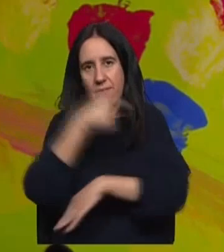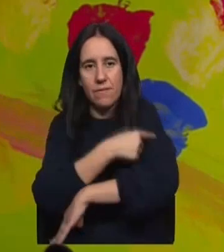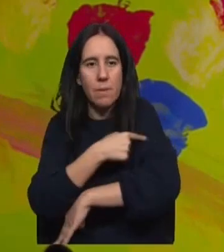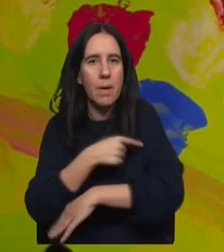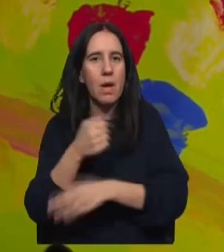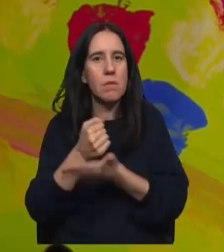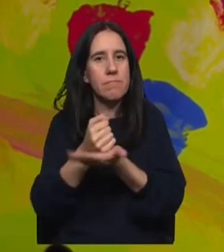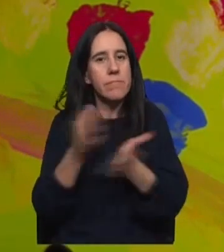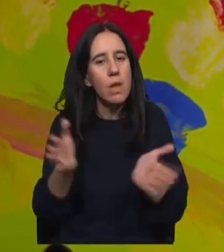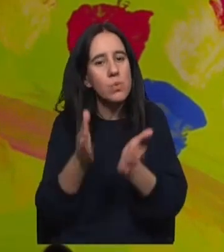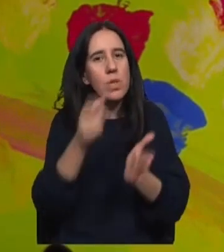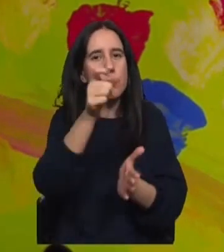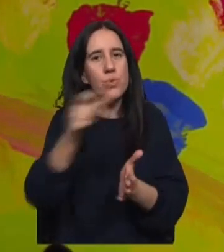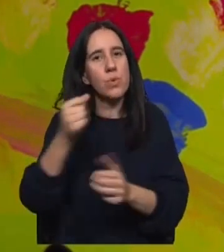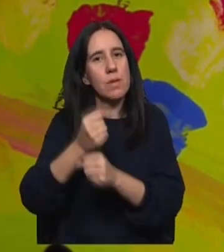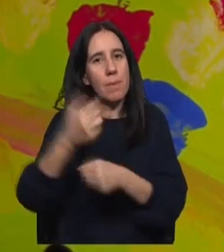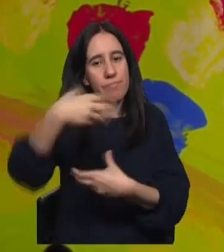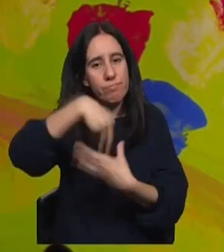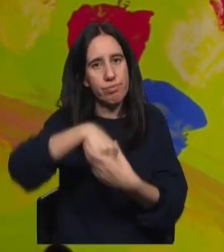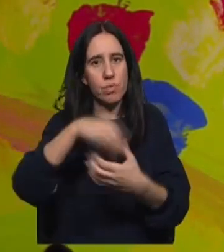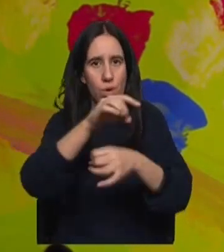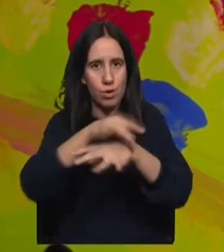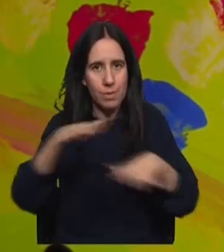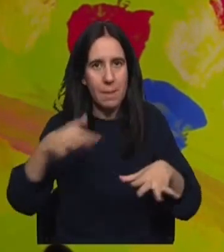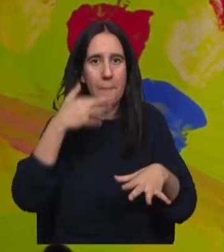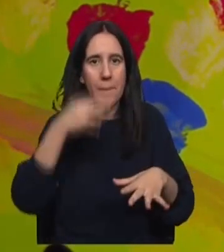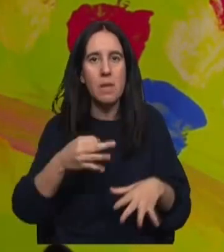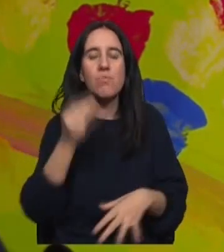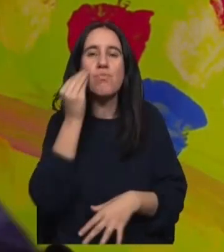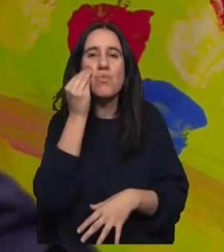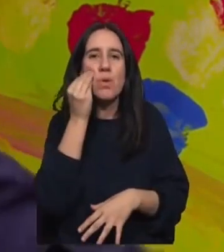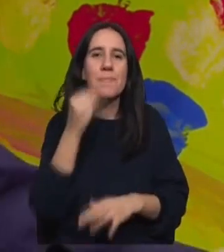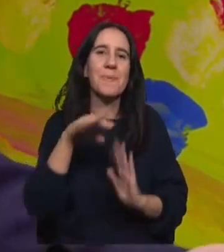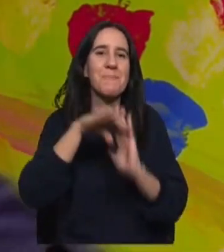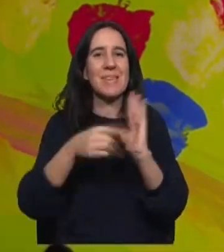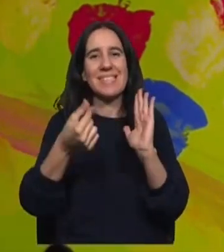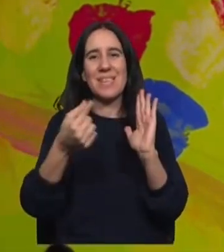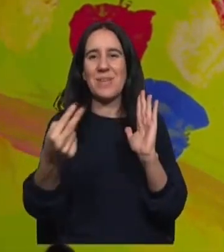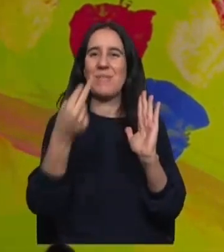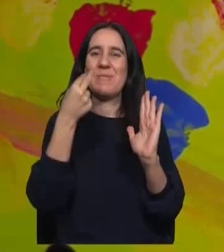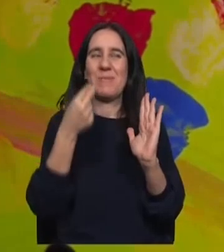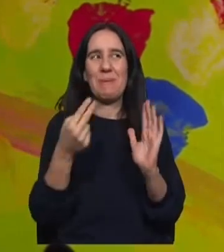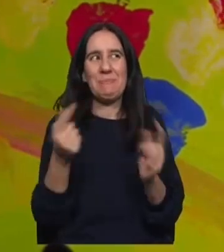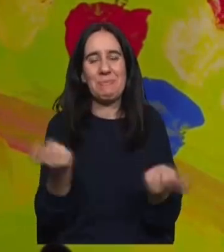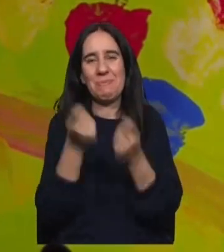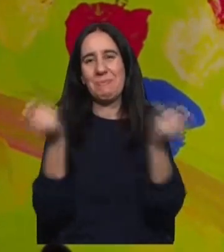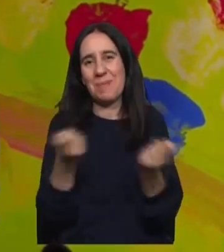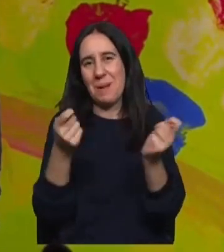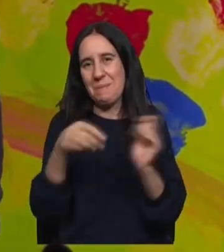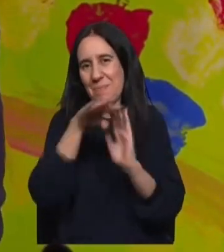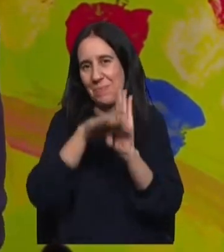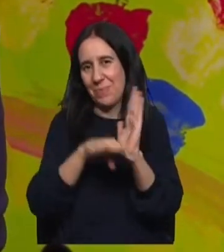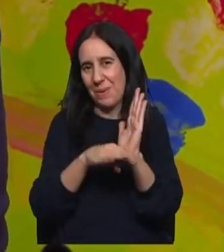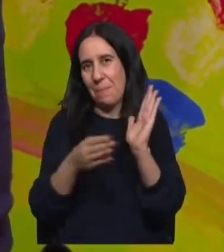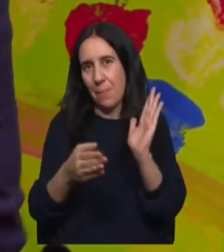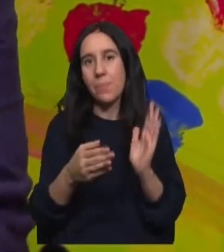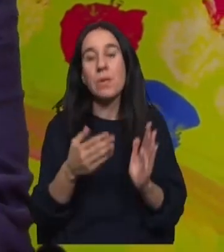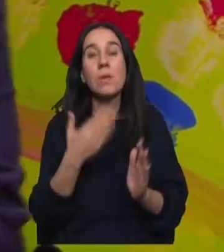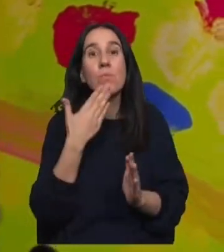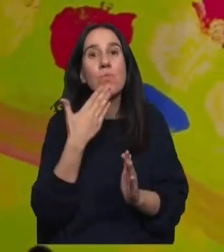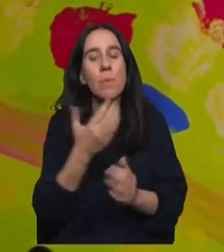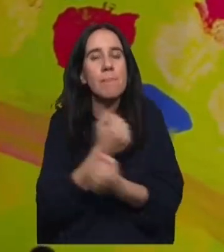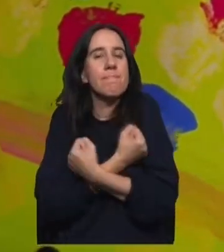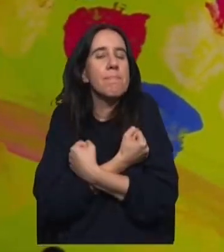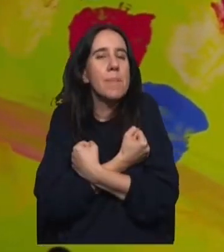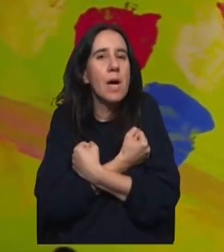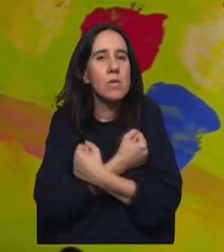auxiliar toda a gente trabalha nos hospitais bem beijinho a todos os que eu preciso antes agora faça conhecer te obrigar nem abraço Obrigado por serem fiéis